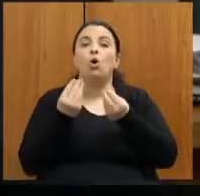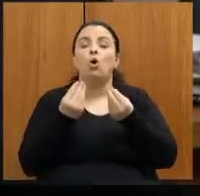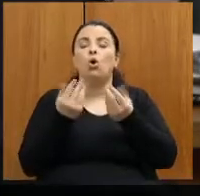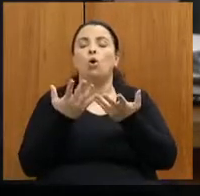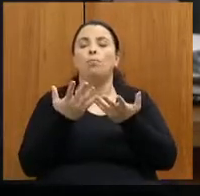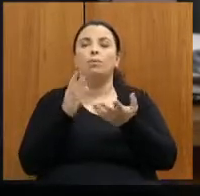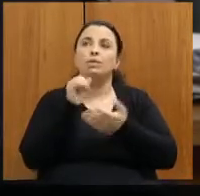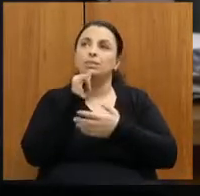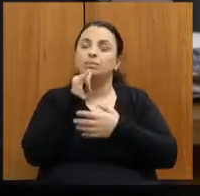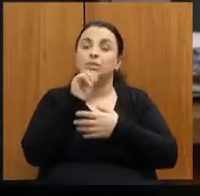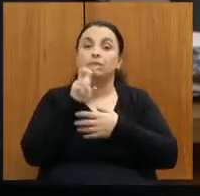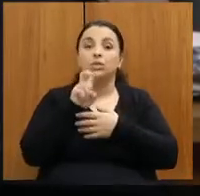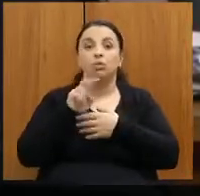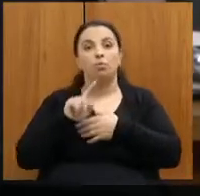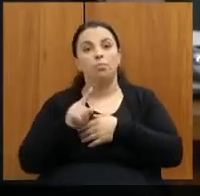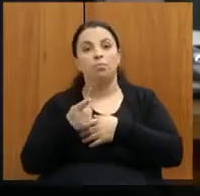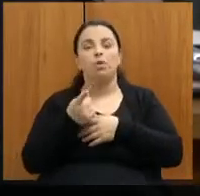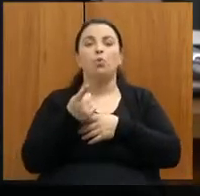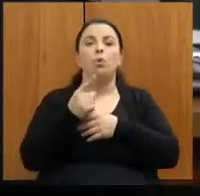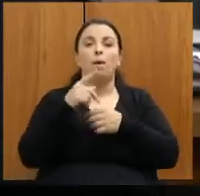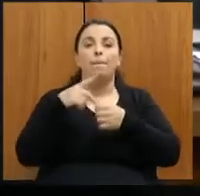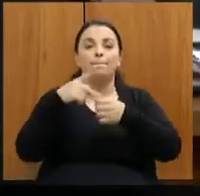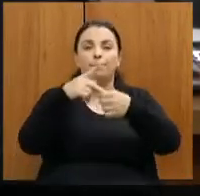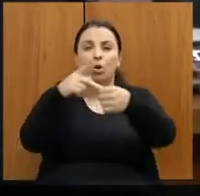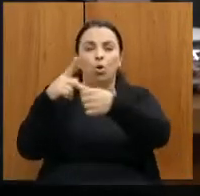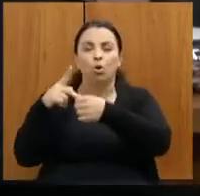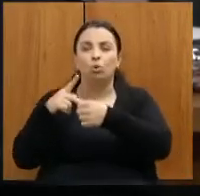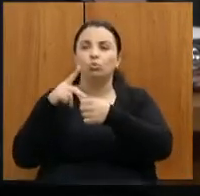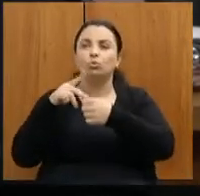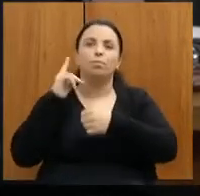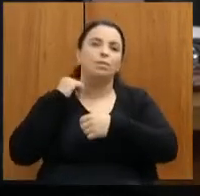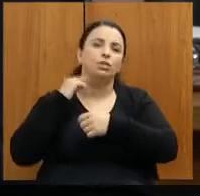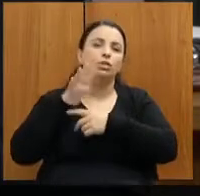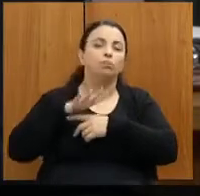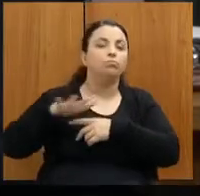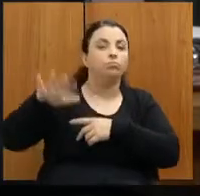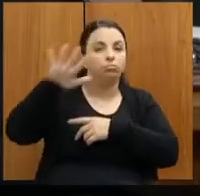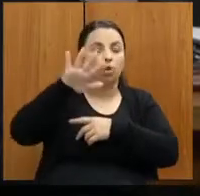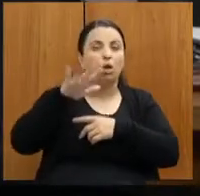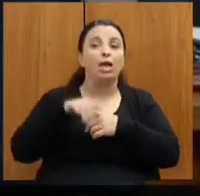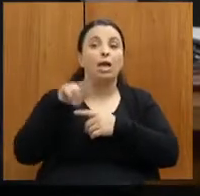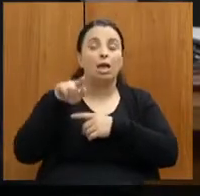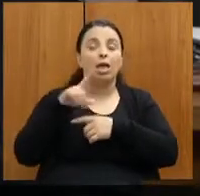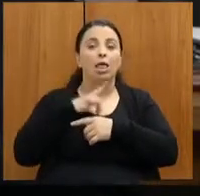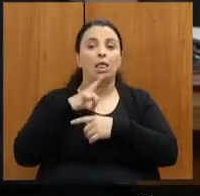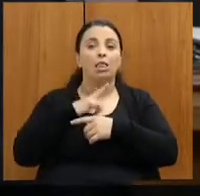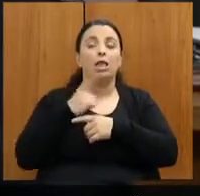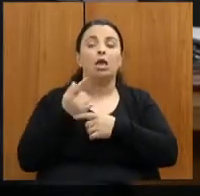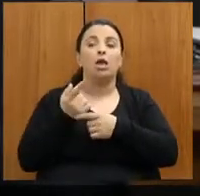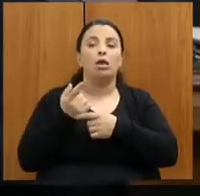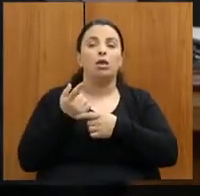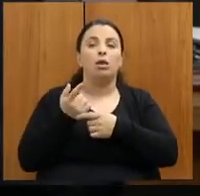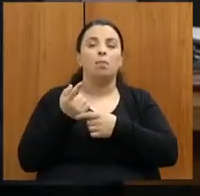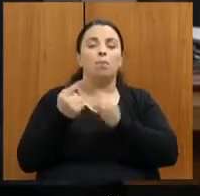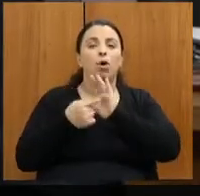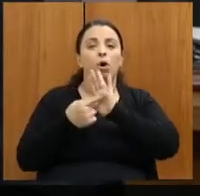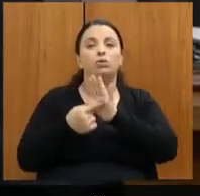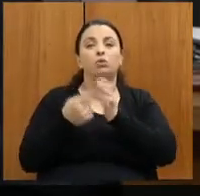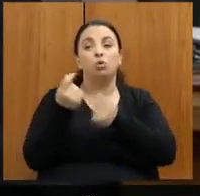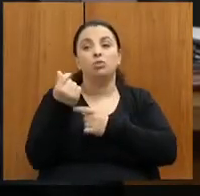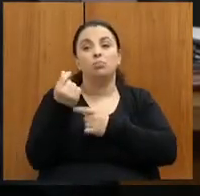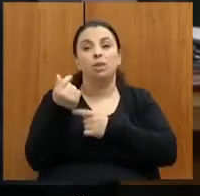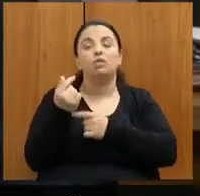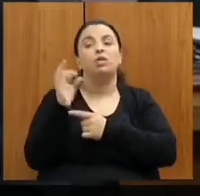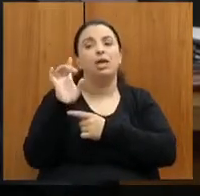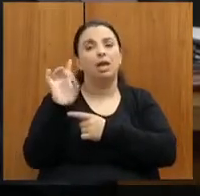quase possam cinco mil e poucos postos espalhados pelo Estado de Minas F trata muito bem os preços praticados com relação à